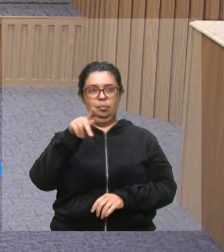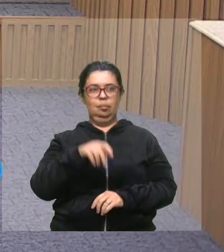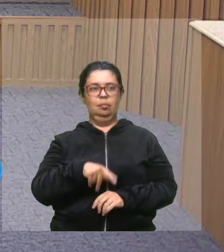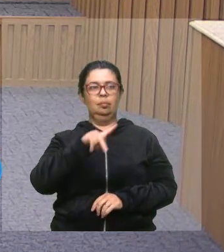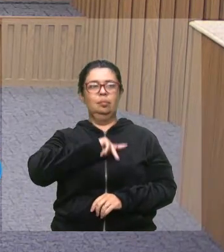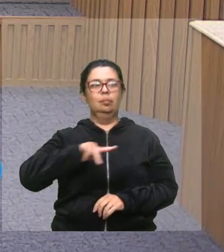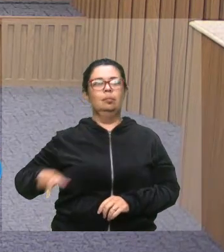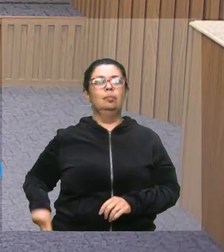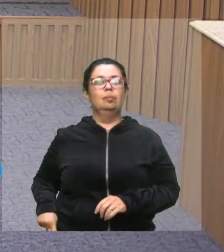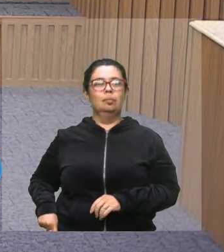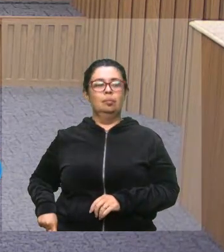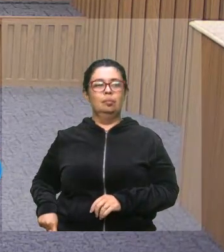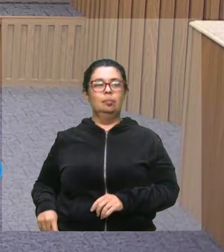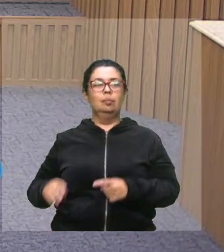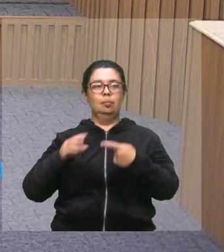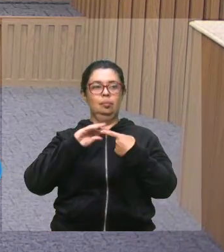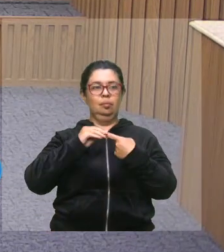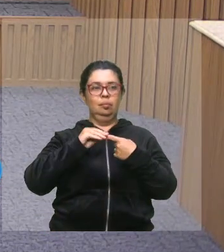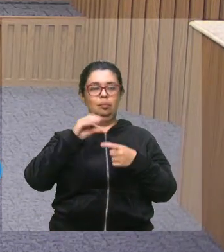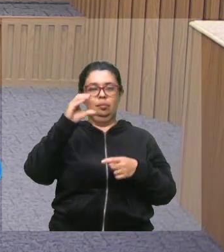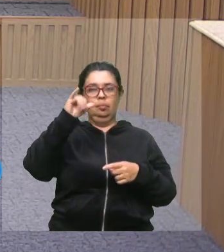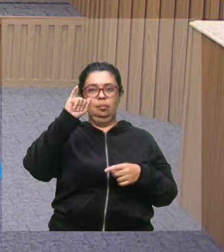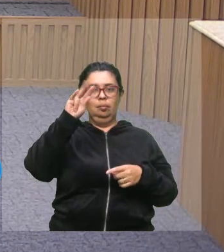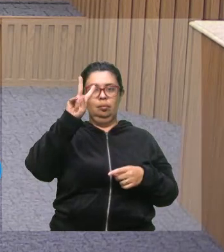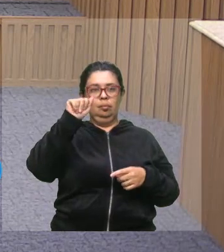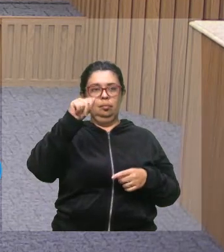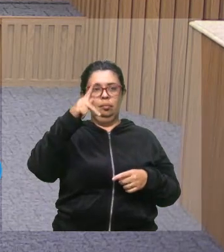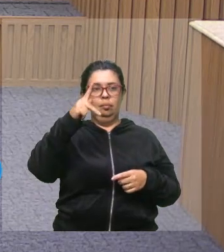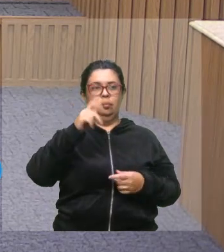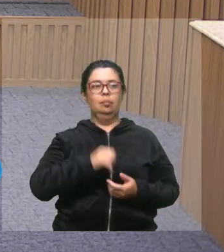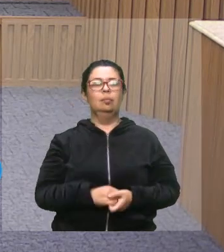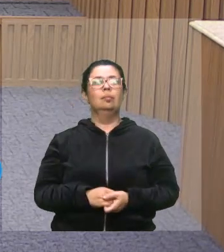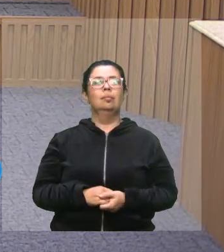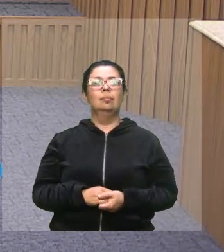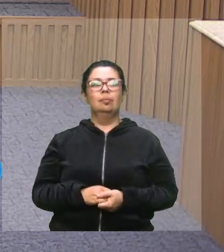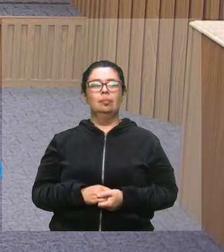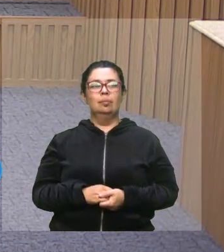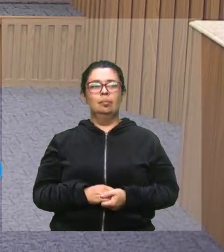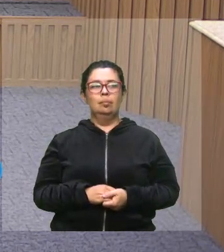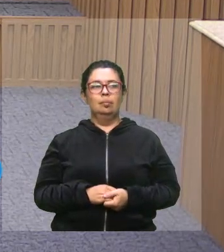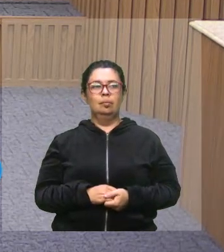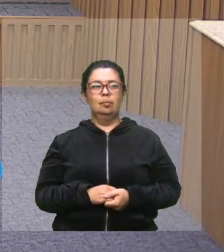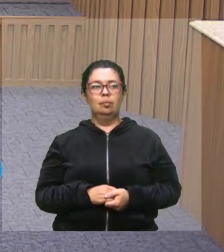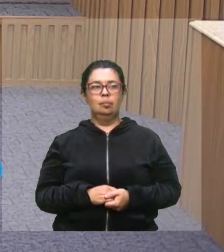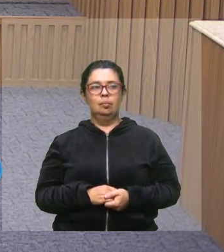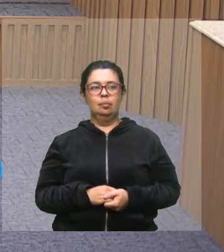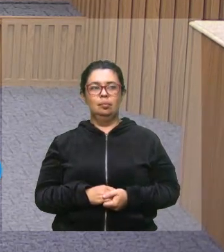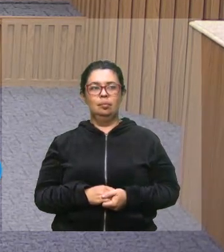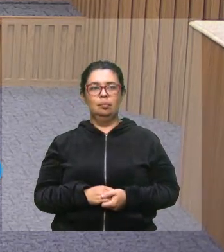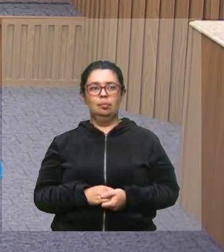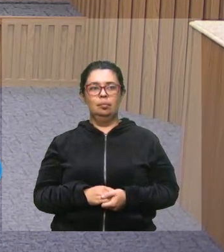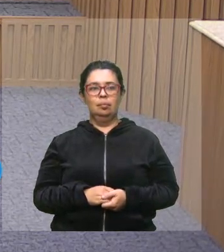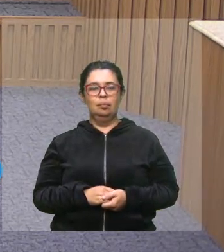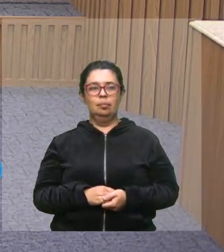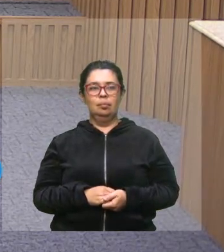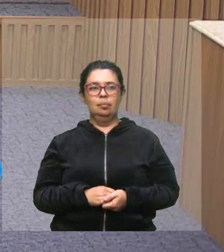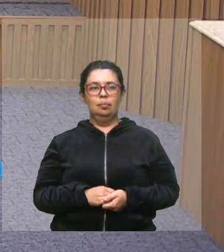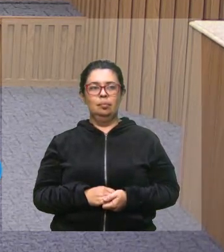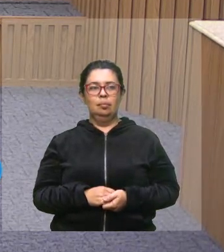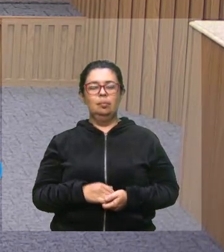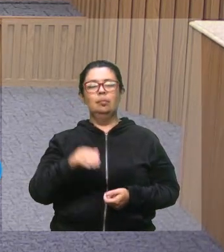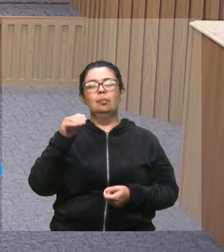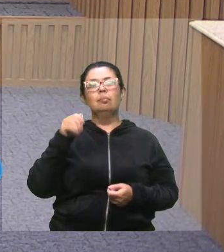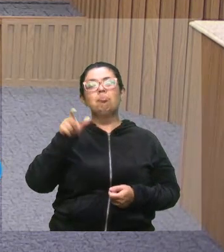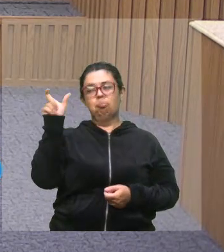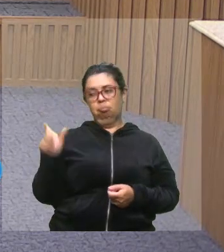presidente, pela diretora do CIVAP, dona Aida Françoso, também pelo pessoal da Associação